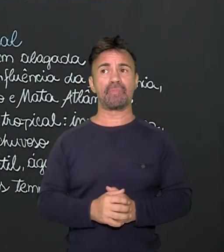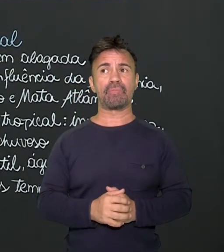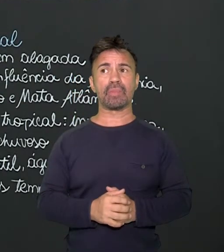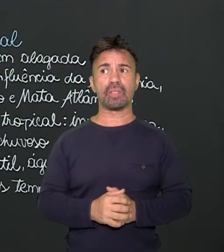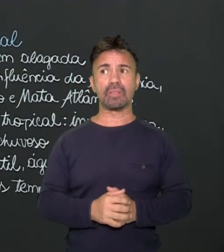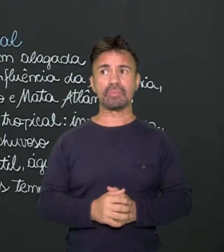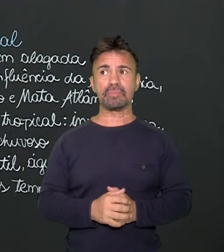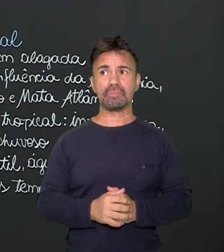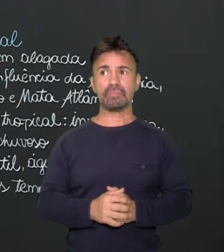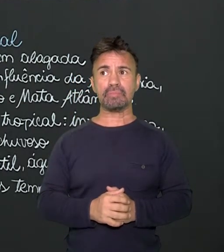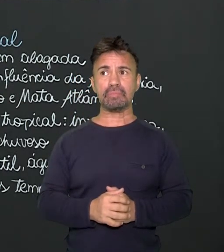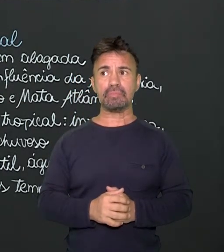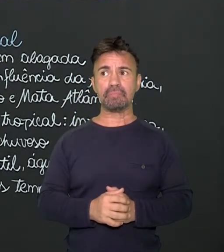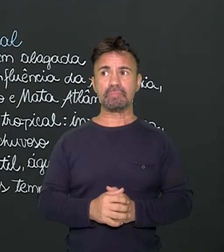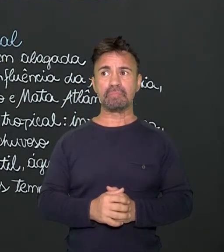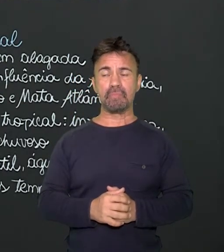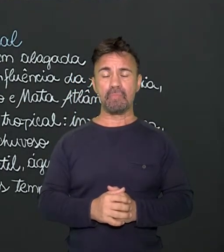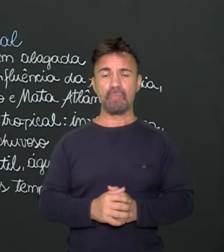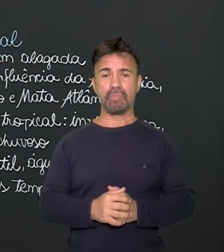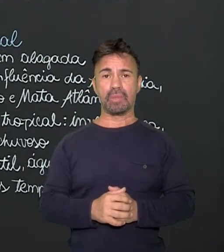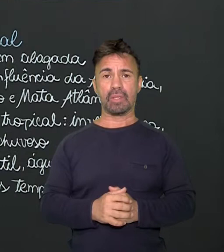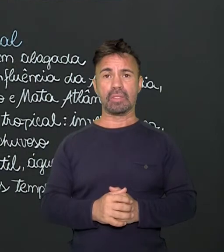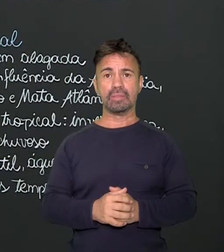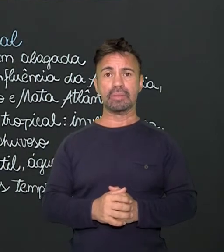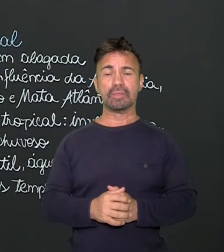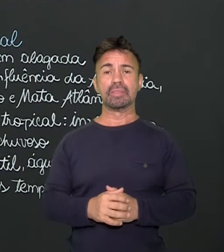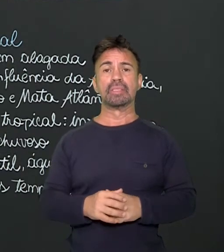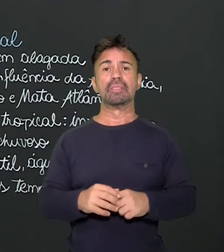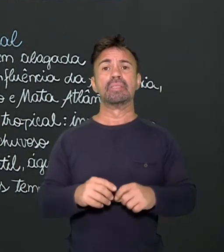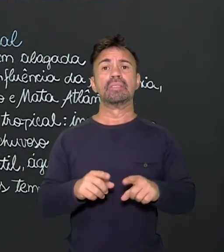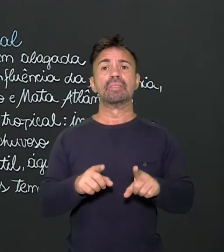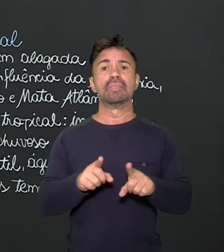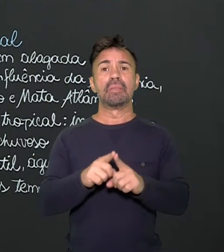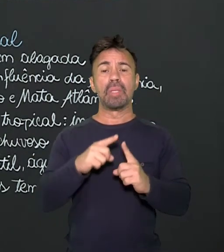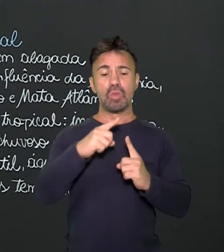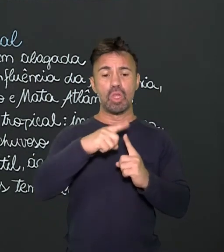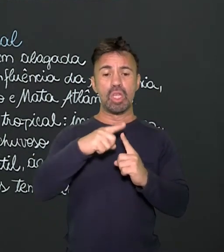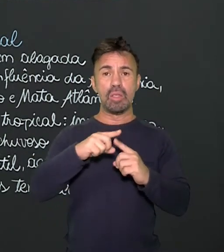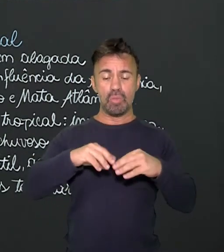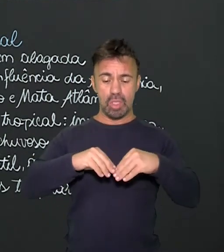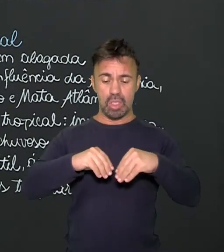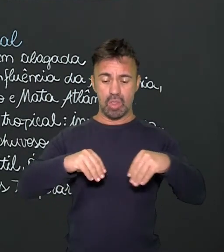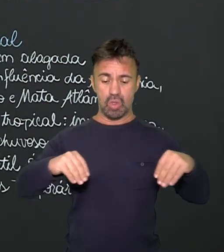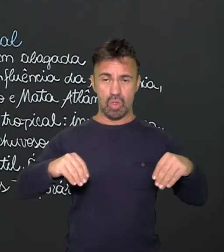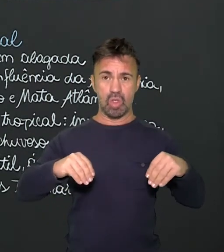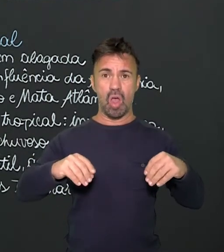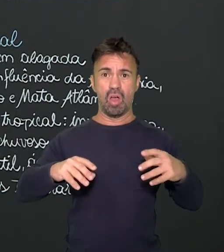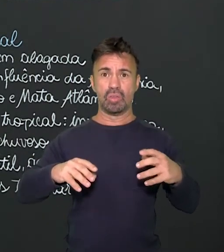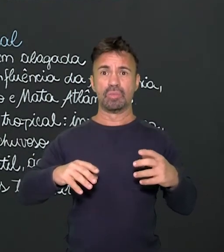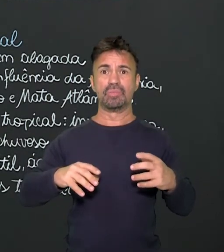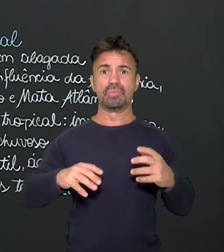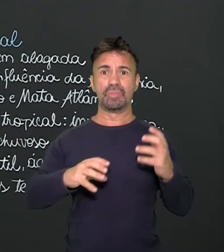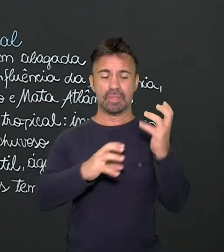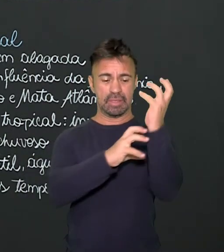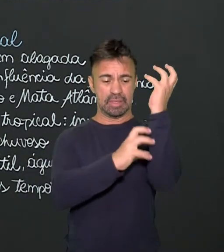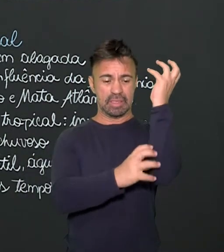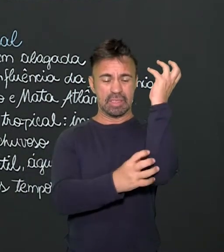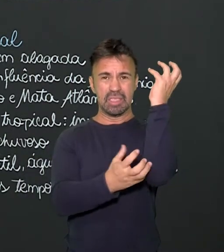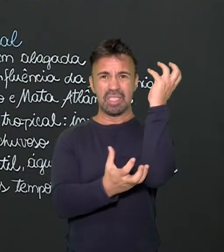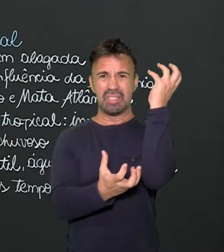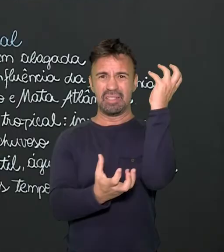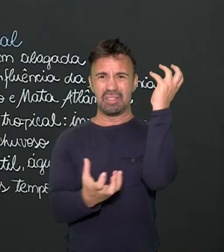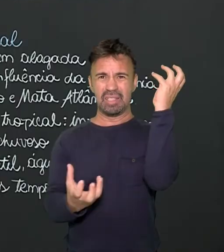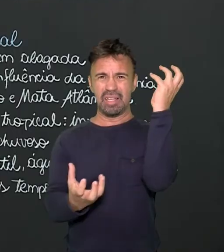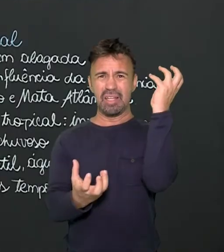é muito escasso. Avançando um pouco mais, vale falar que o tipo de solo da caatinga é um solo